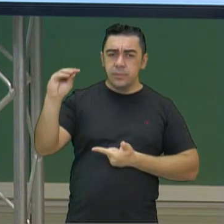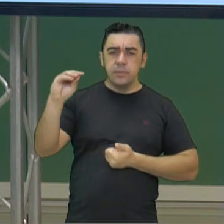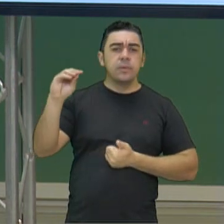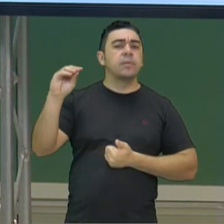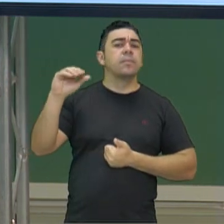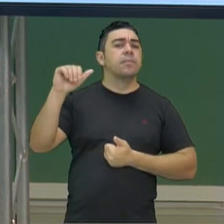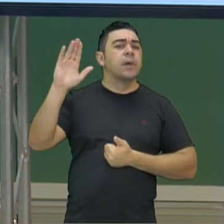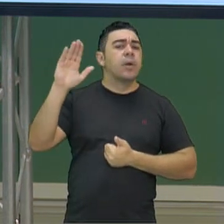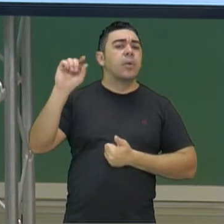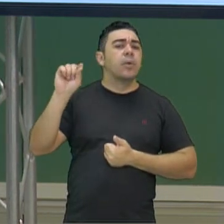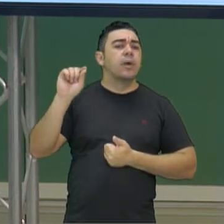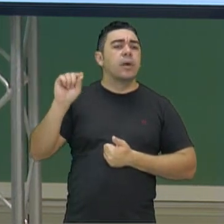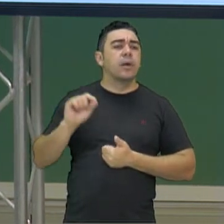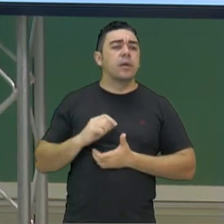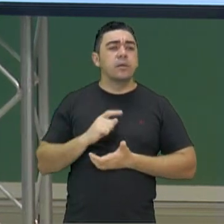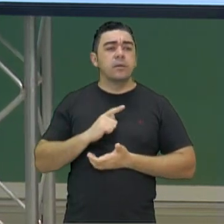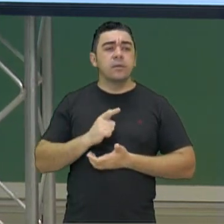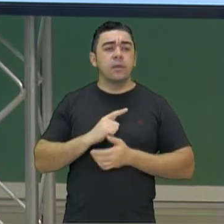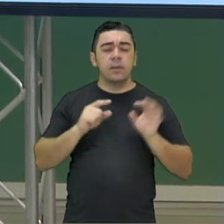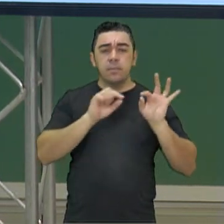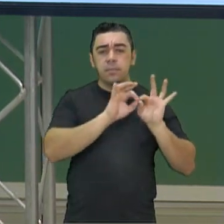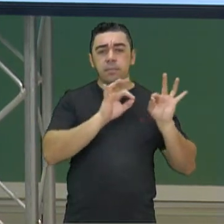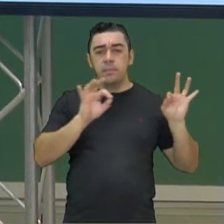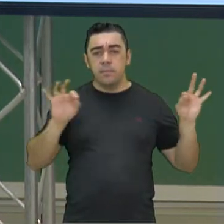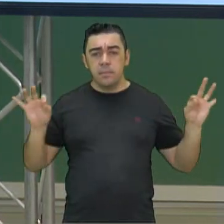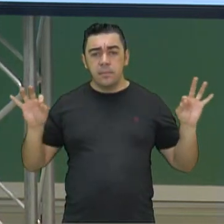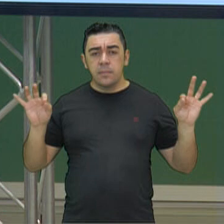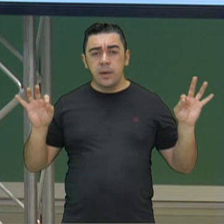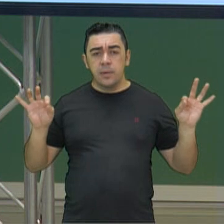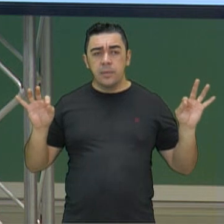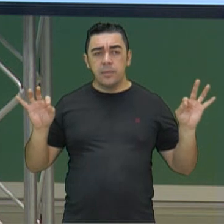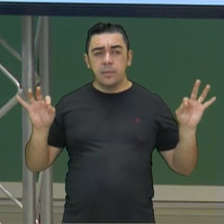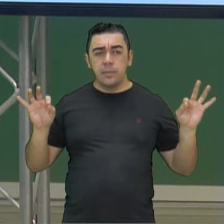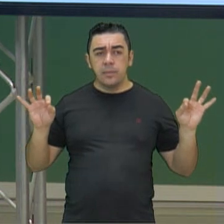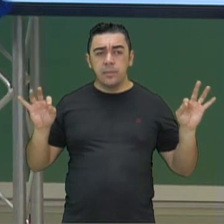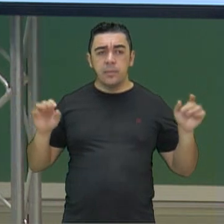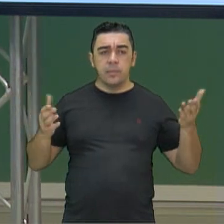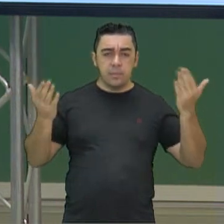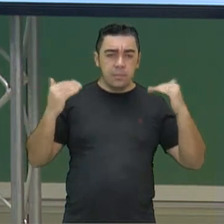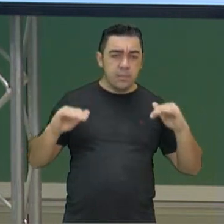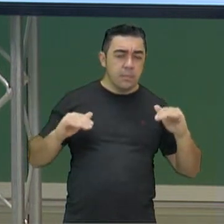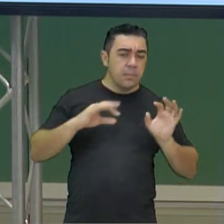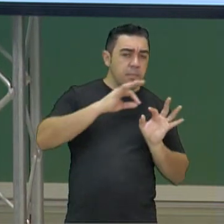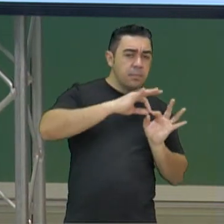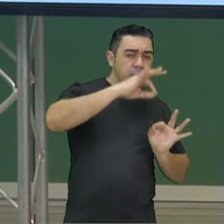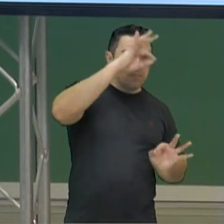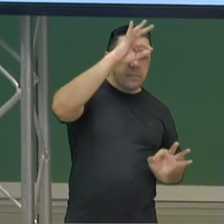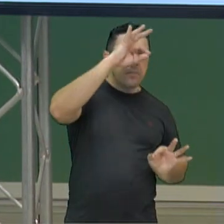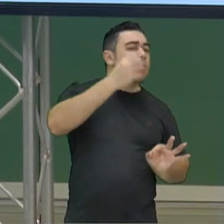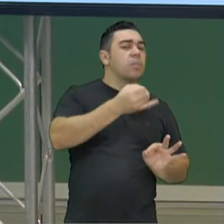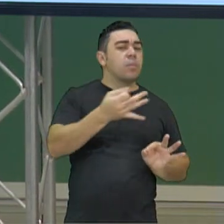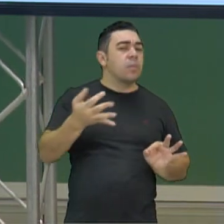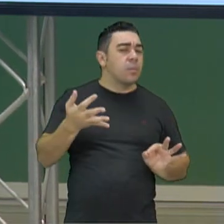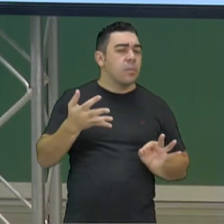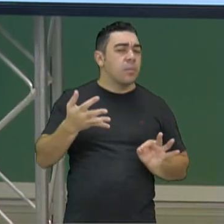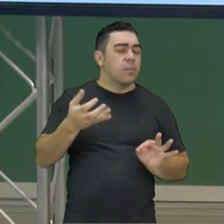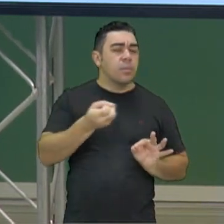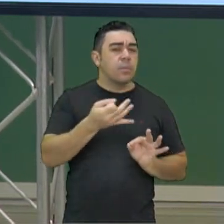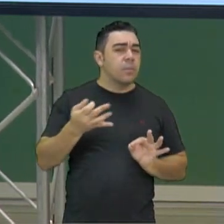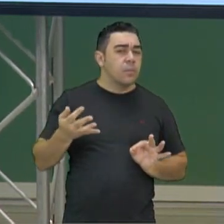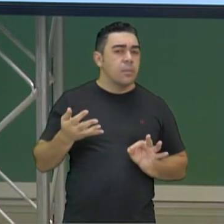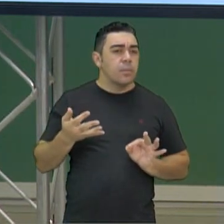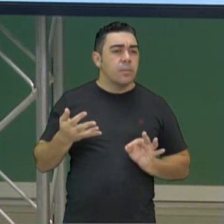eixo maior? Quanto mede o eixo maior? Quanto mede o eixo menor? Quanto é essa